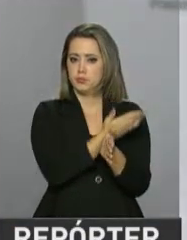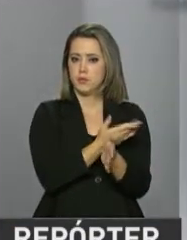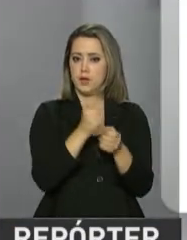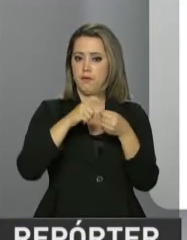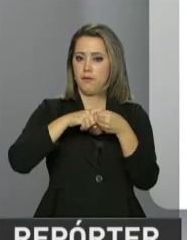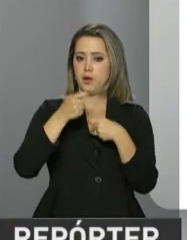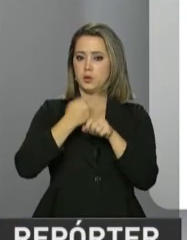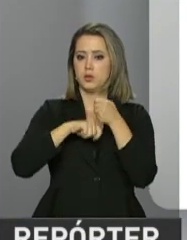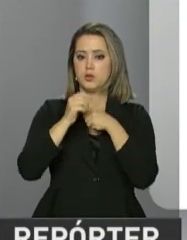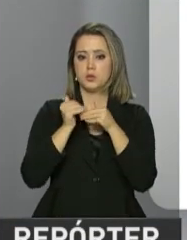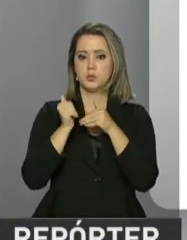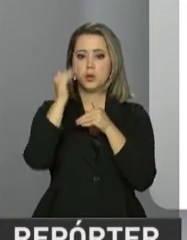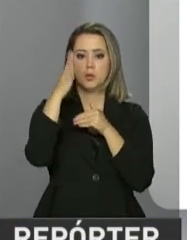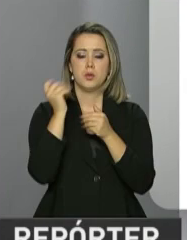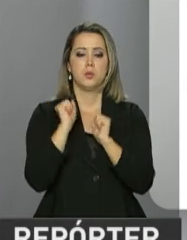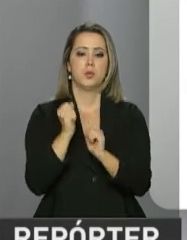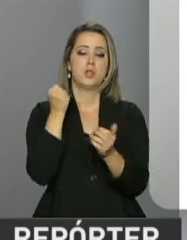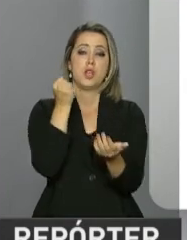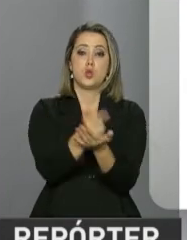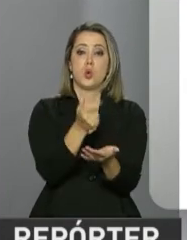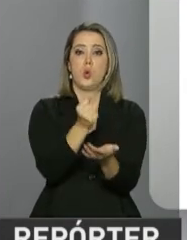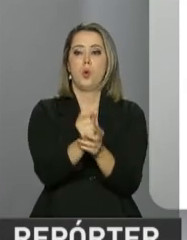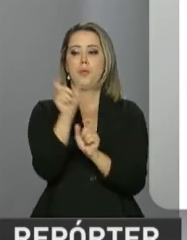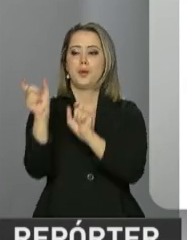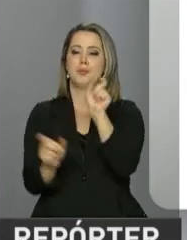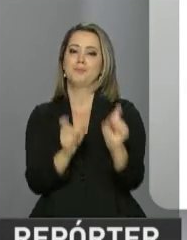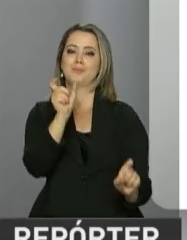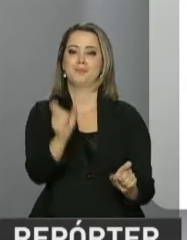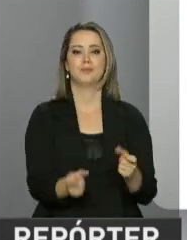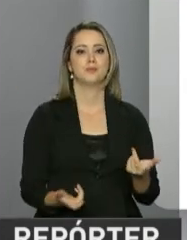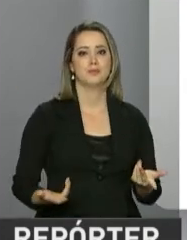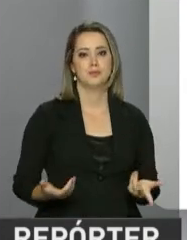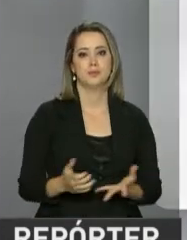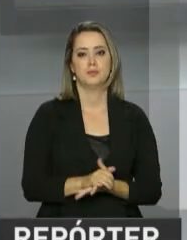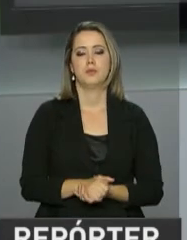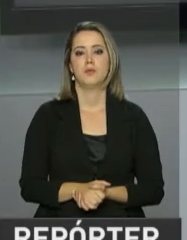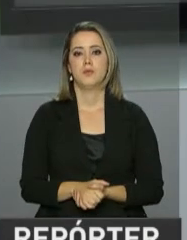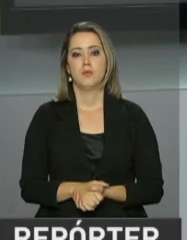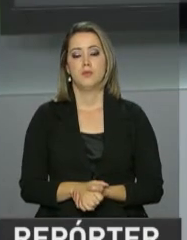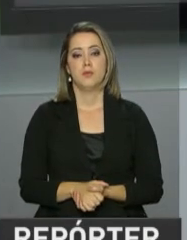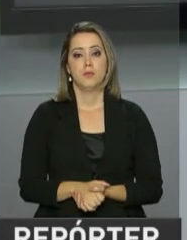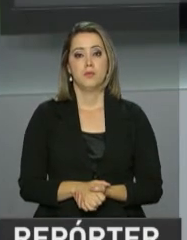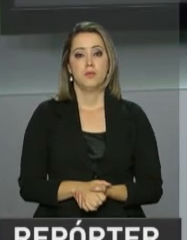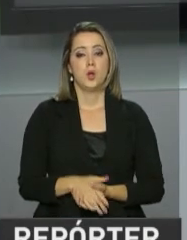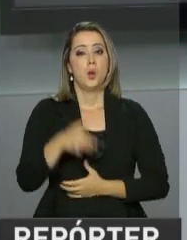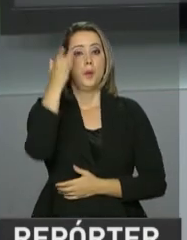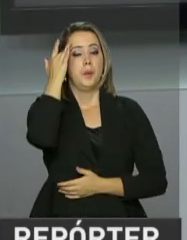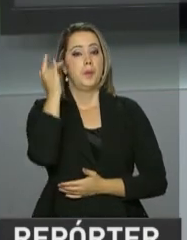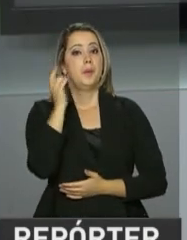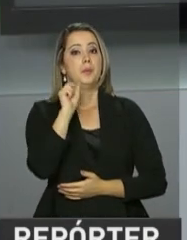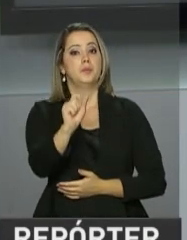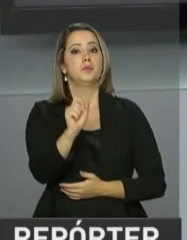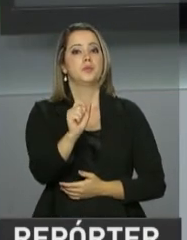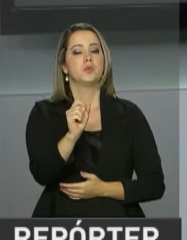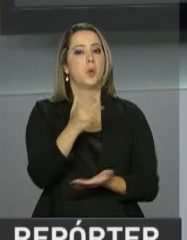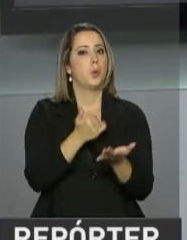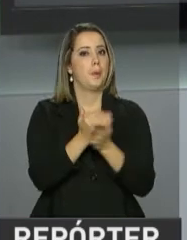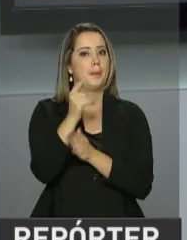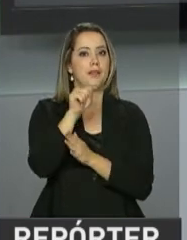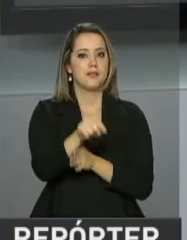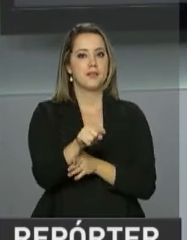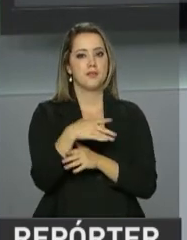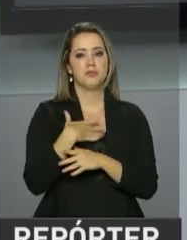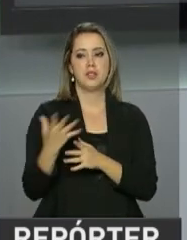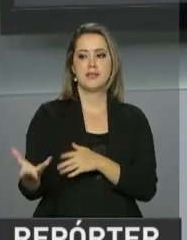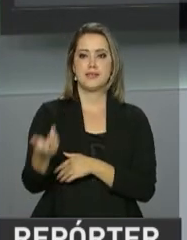economia aumentou o poder de compra do brasileiro começa amanhã mais uma etapa de saques das contas